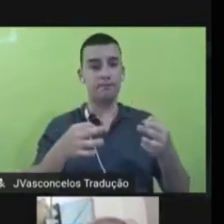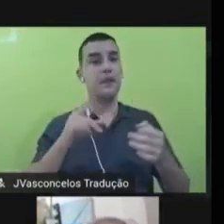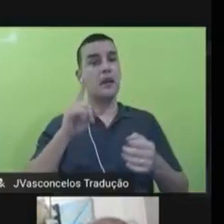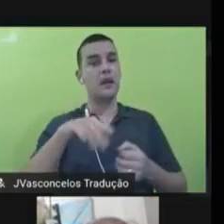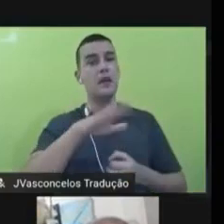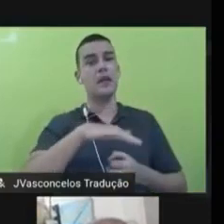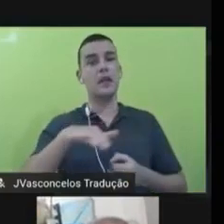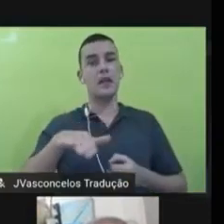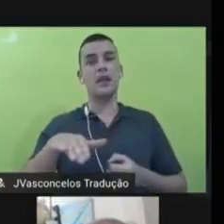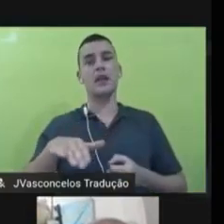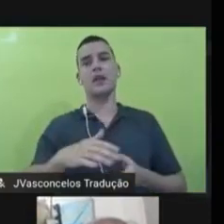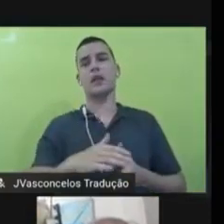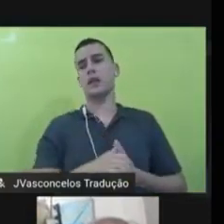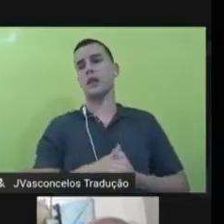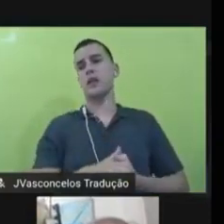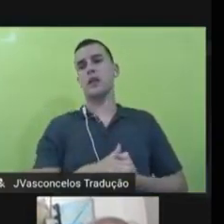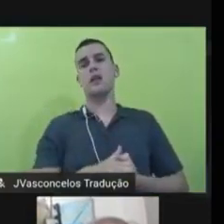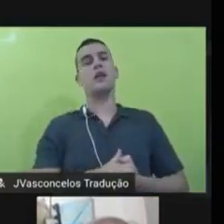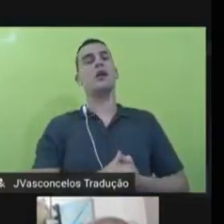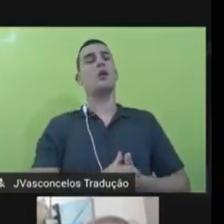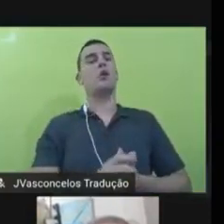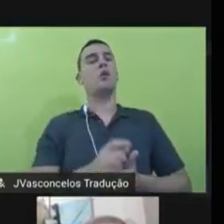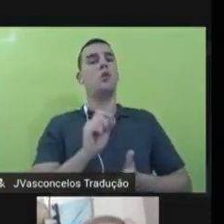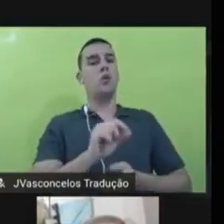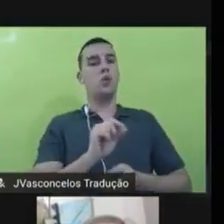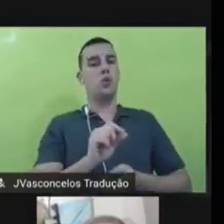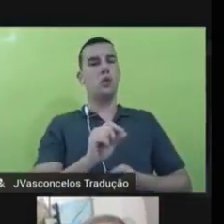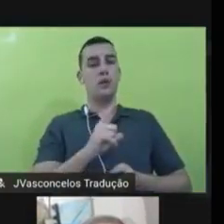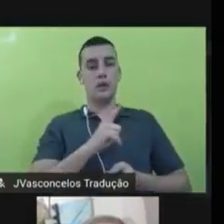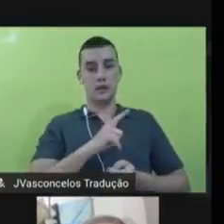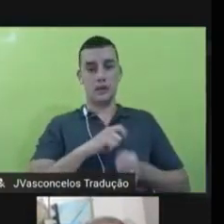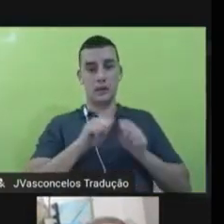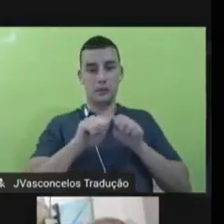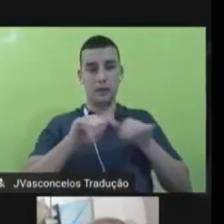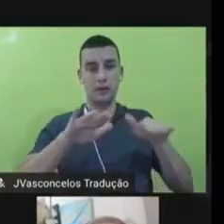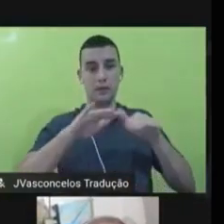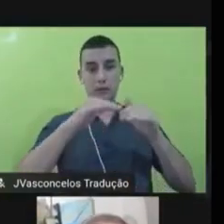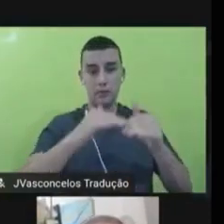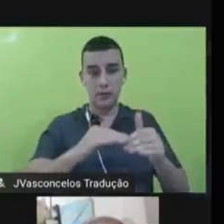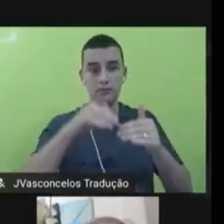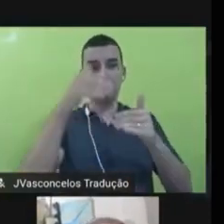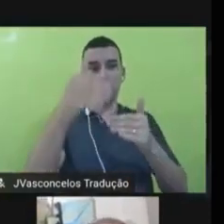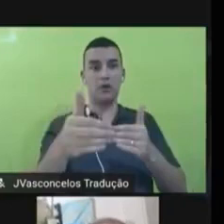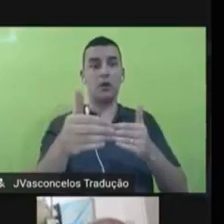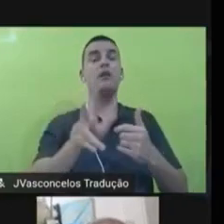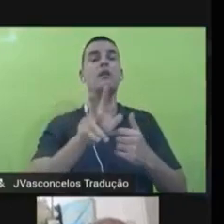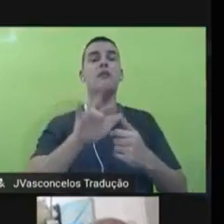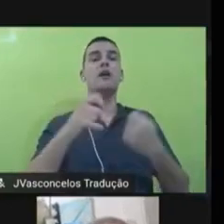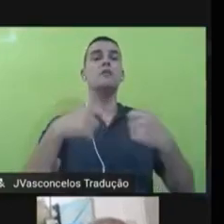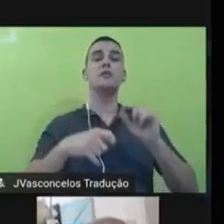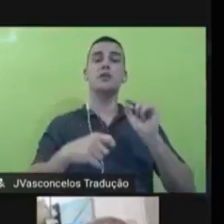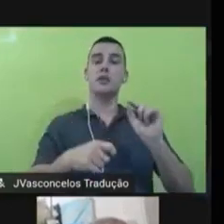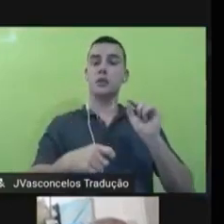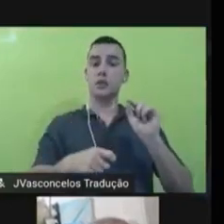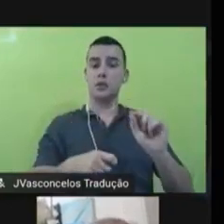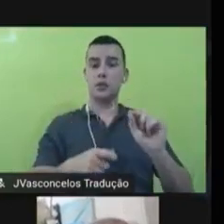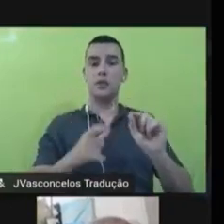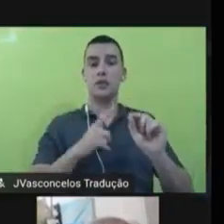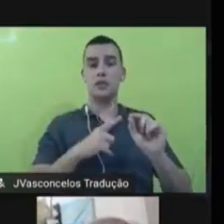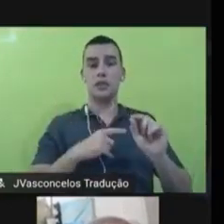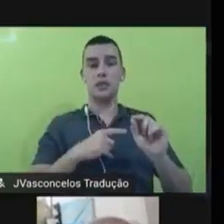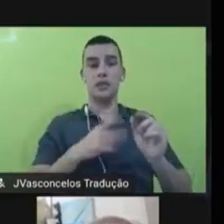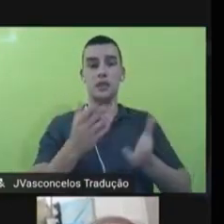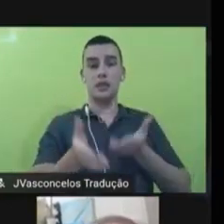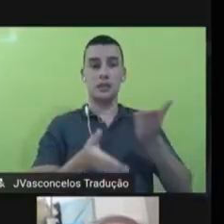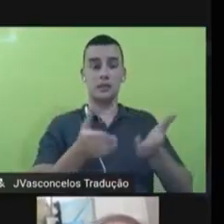que agora, nesse momento pós-pandemia, vão precisar muito dos atendimentos